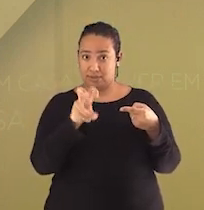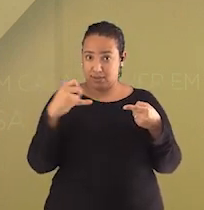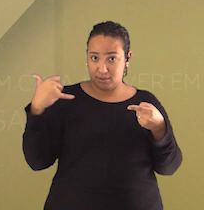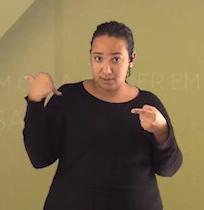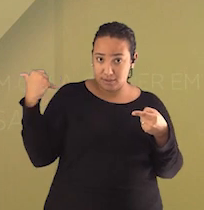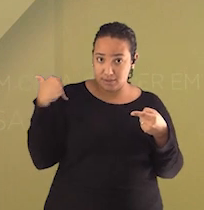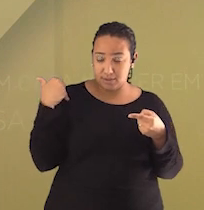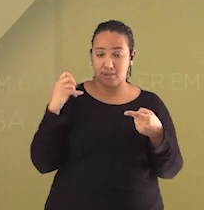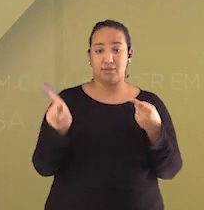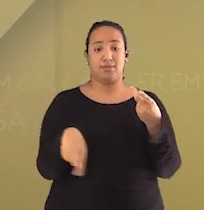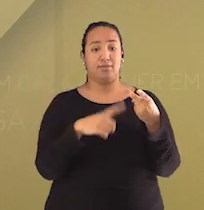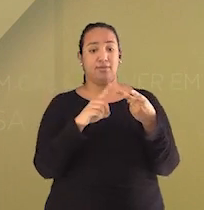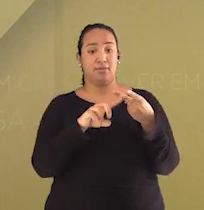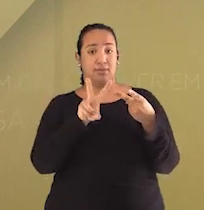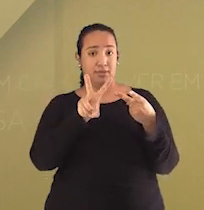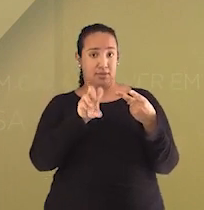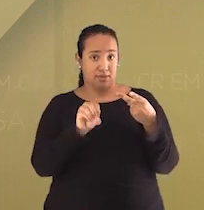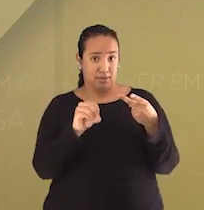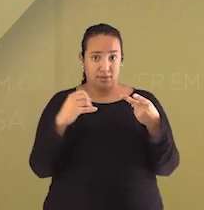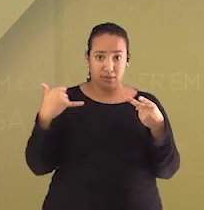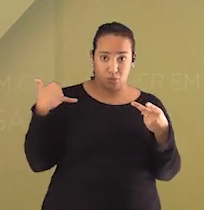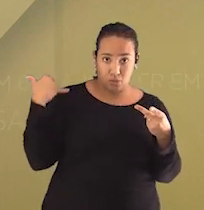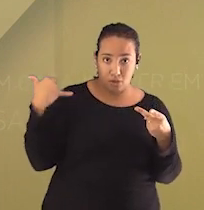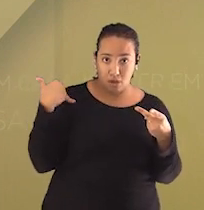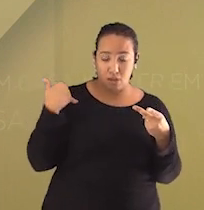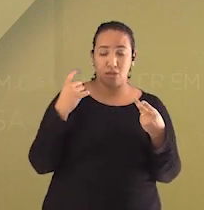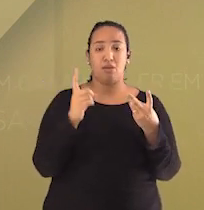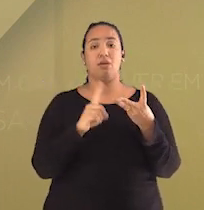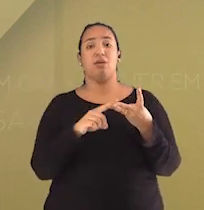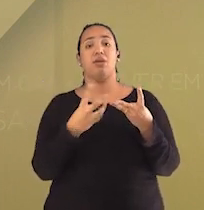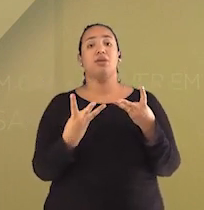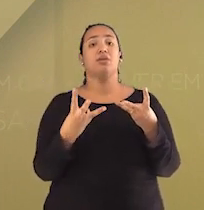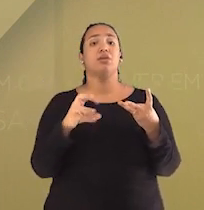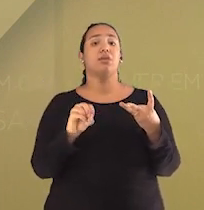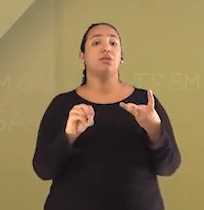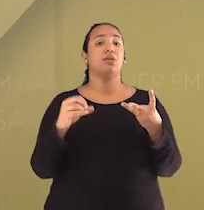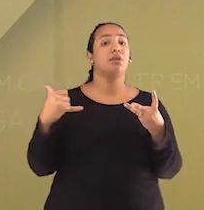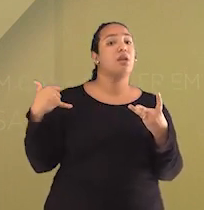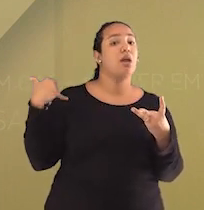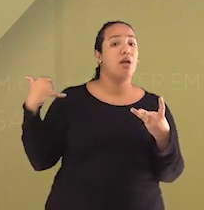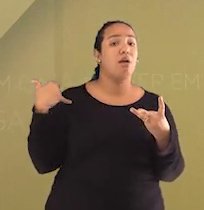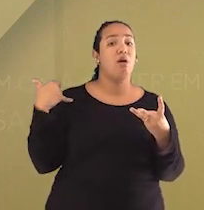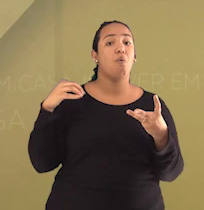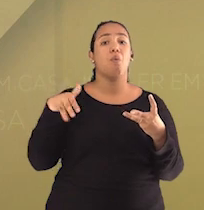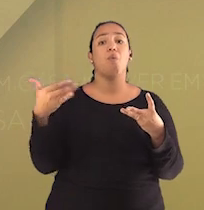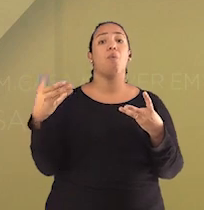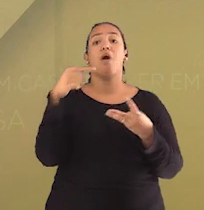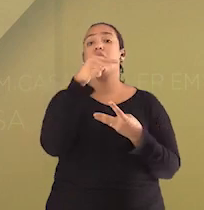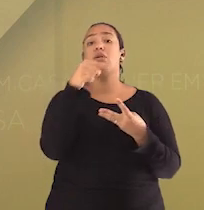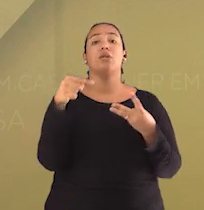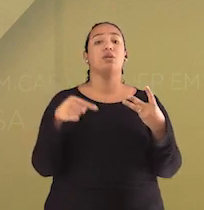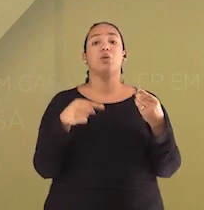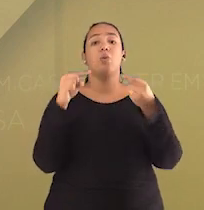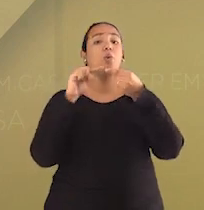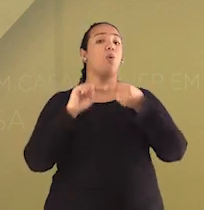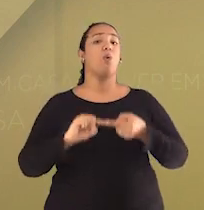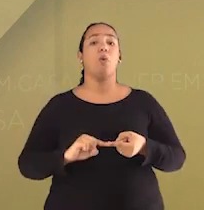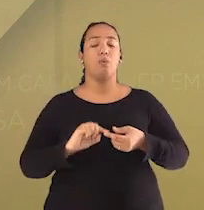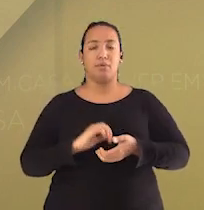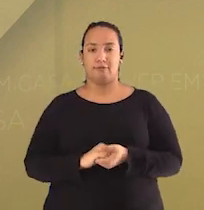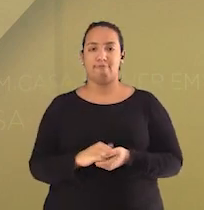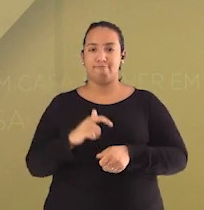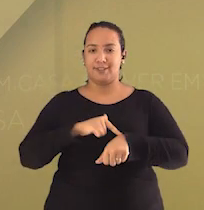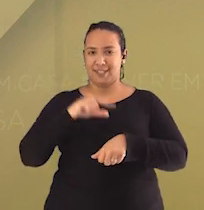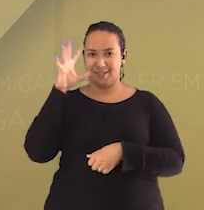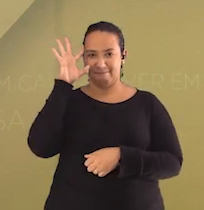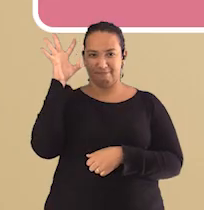old. He's around 50 years old. Ou he's around 30 years old. Tempo